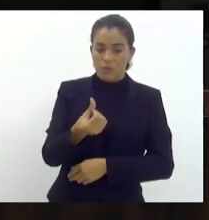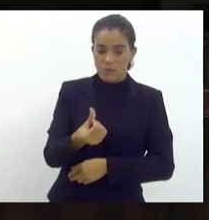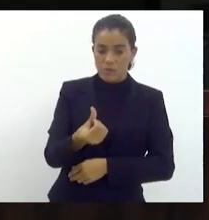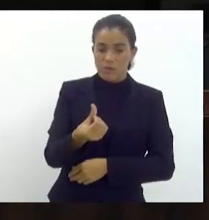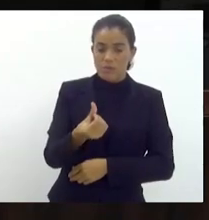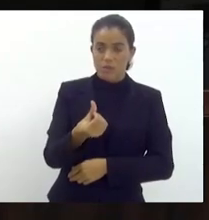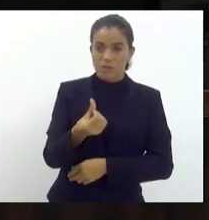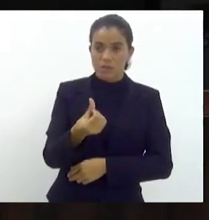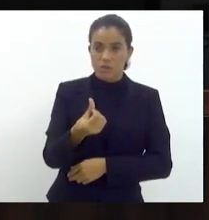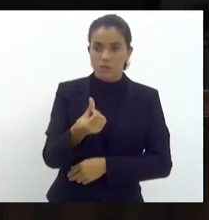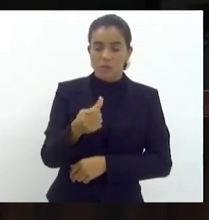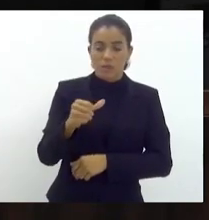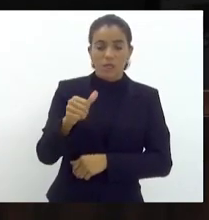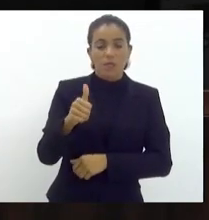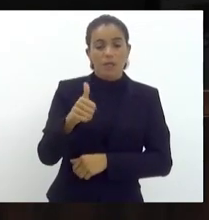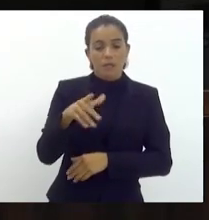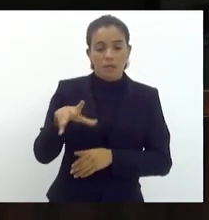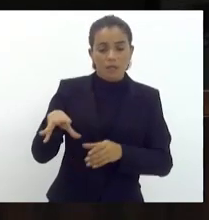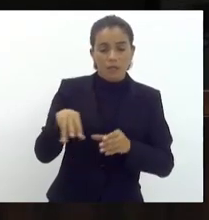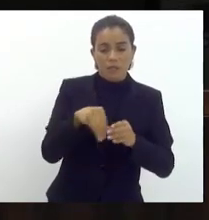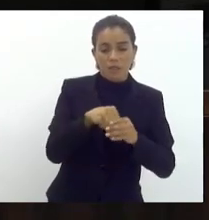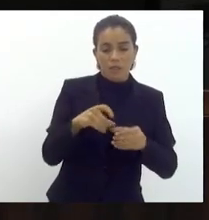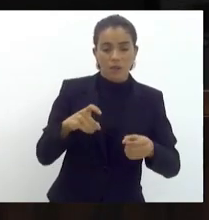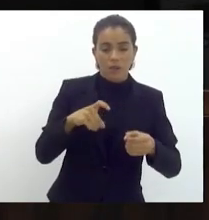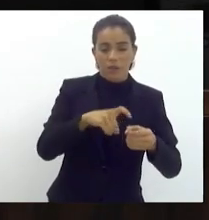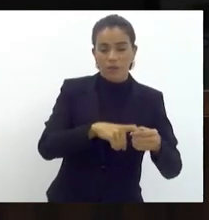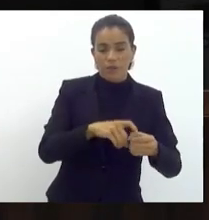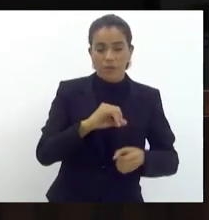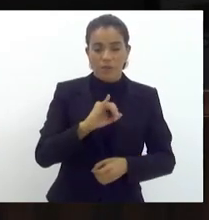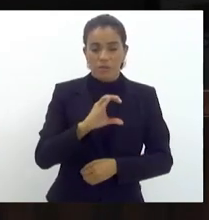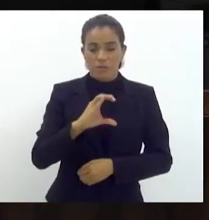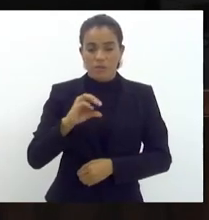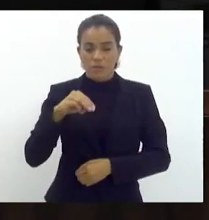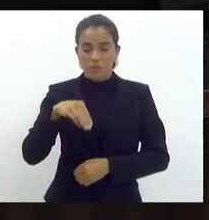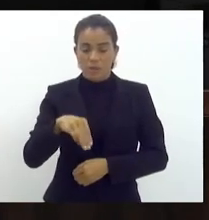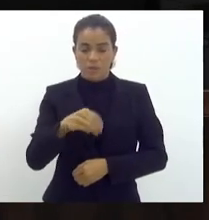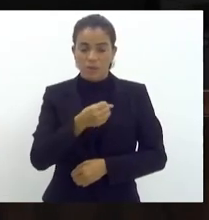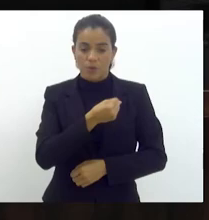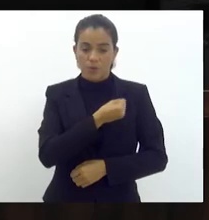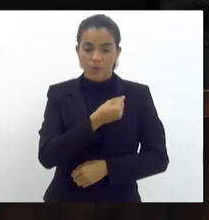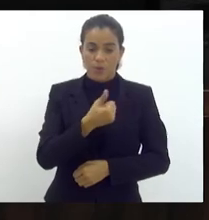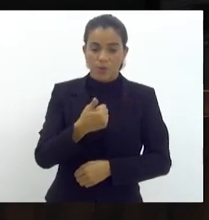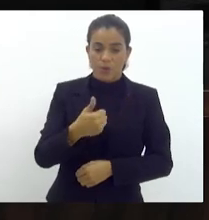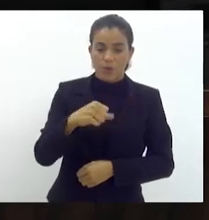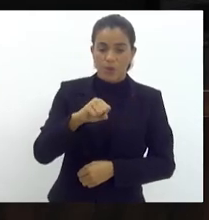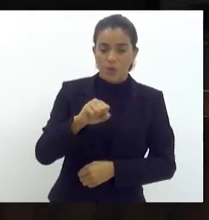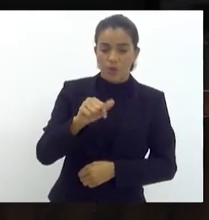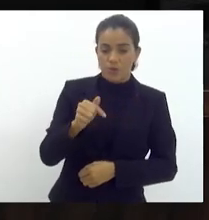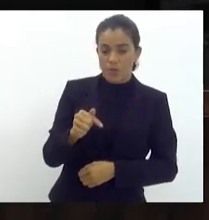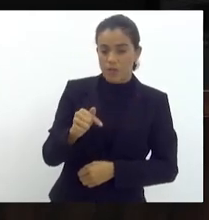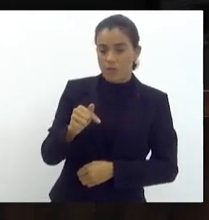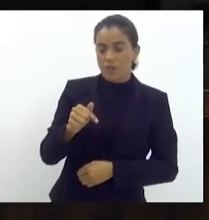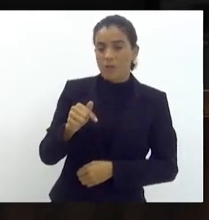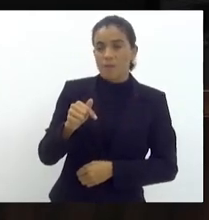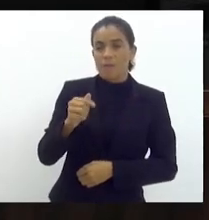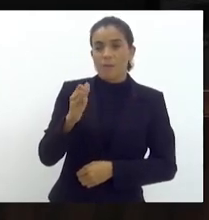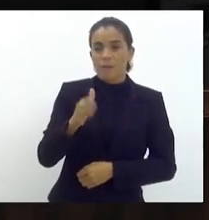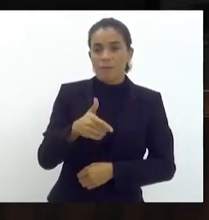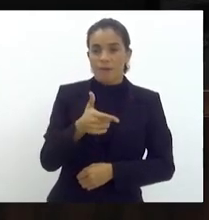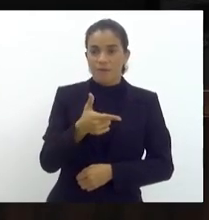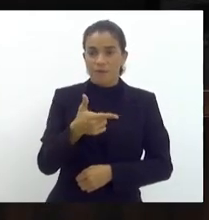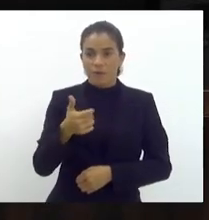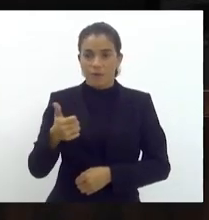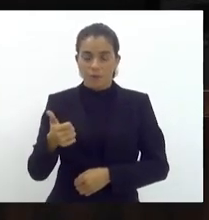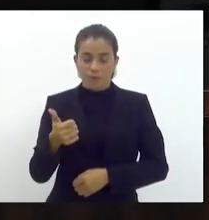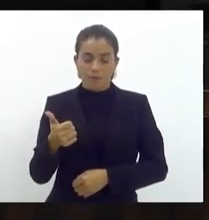23 que internaliza o convênio ICMS número 187/21 que concede isenção